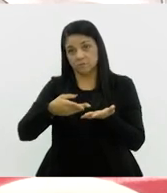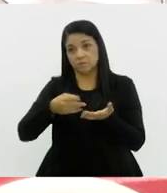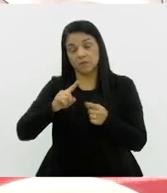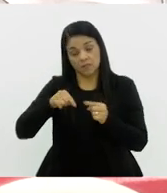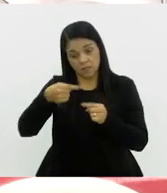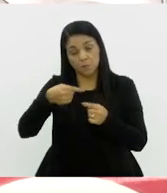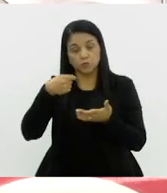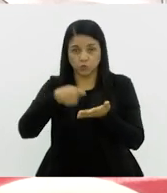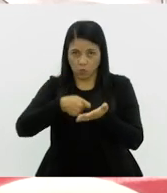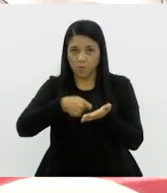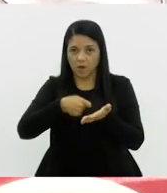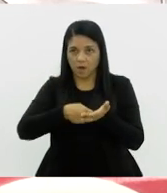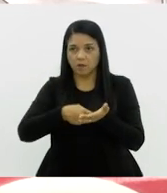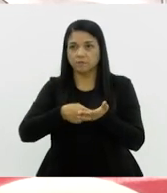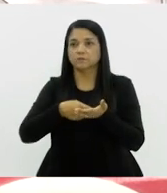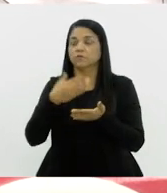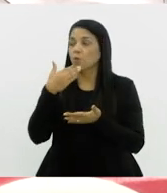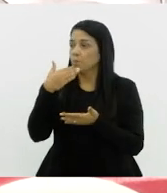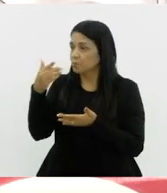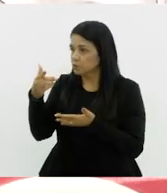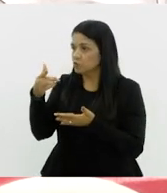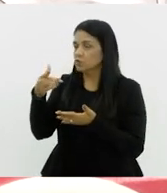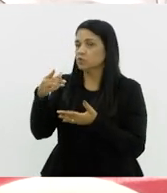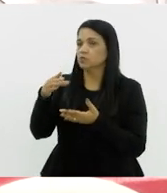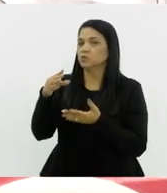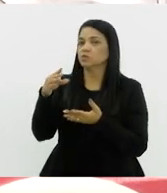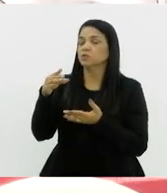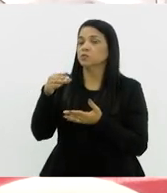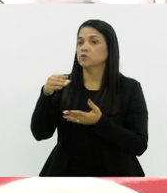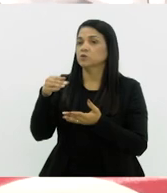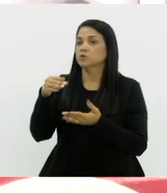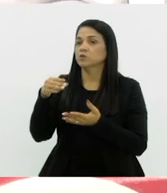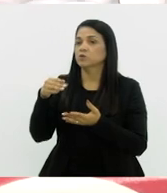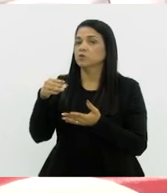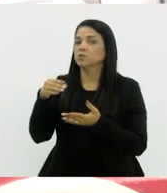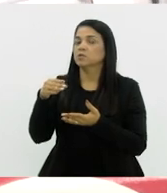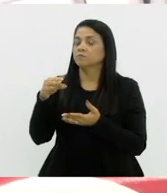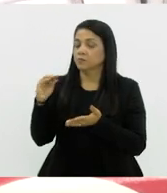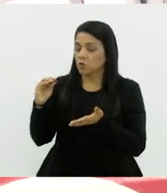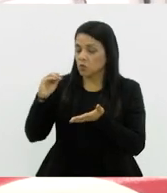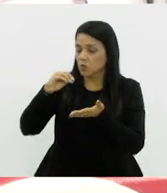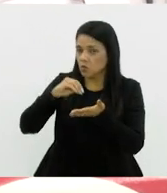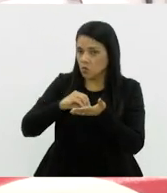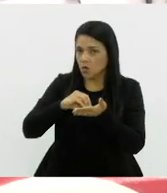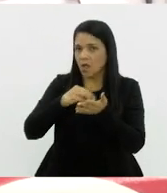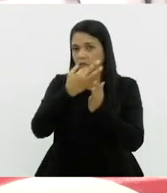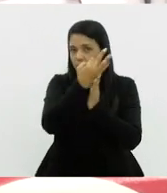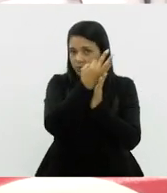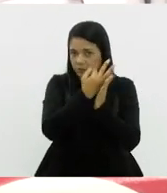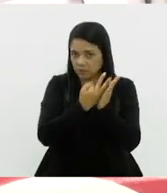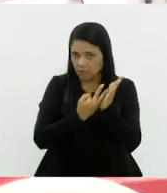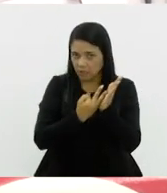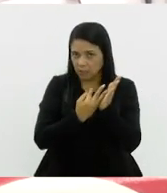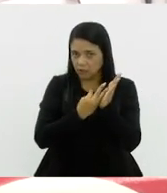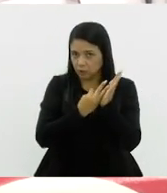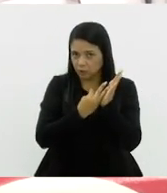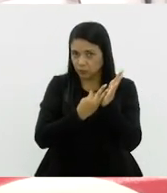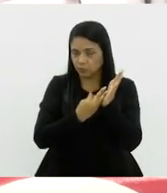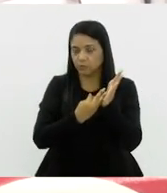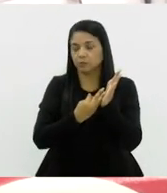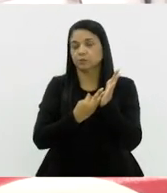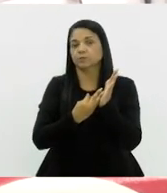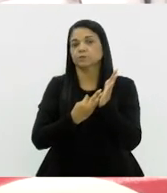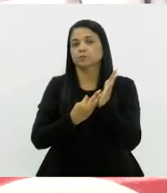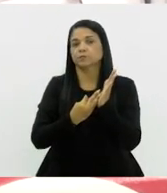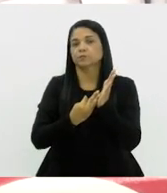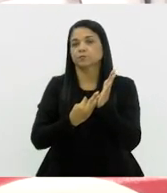depois cobrar, né? Então, vou pedir para o senhor a gentileza antes. De fazer essas duas coisas, me mandar, então, por escrito, passar, então, por escrito,